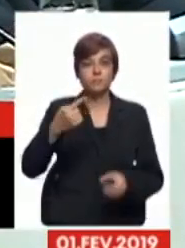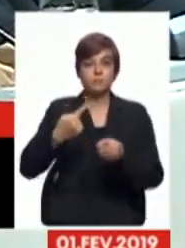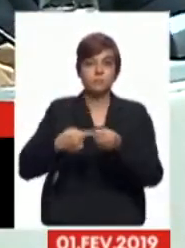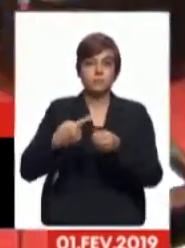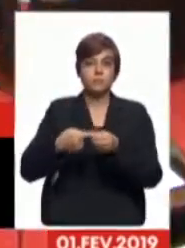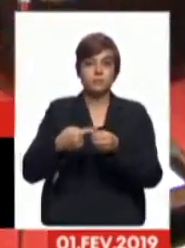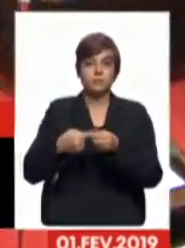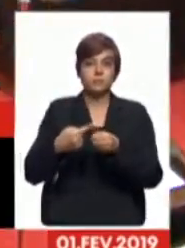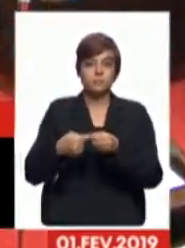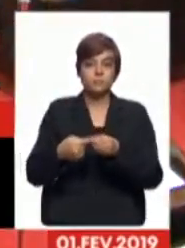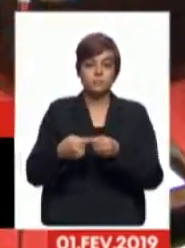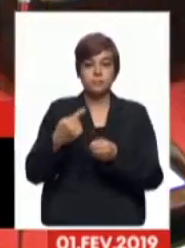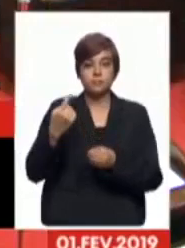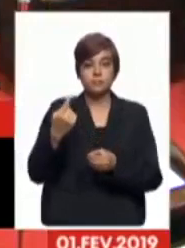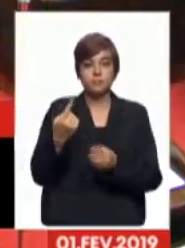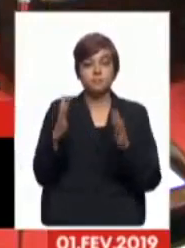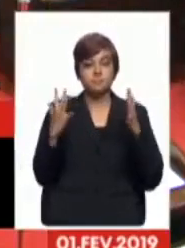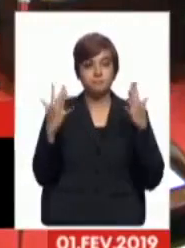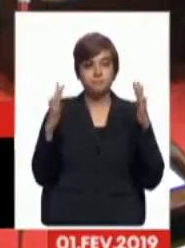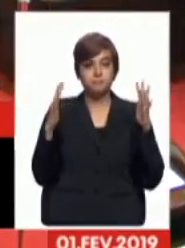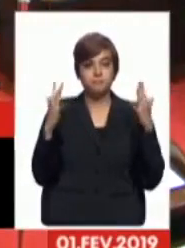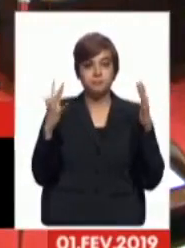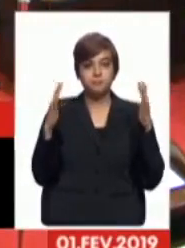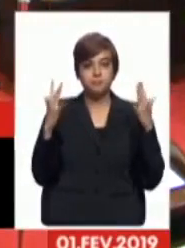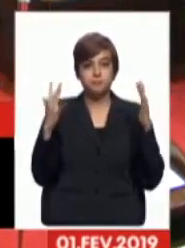Andrade. Gladá.